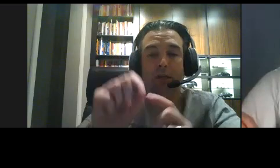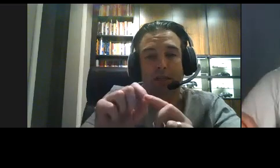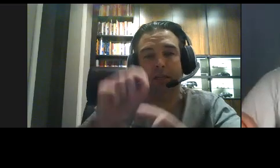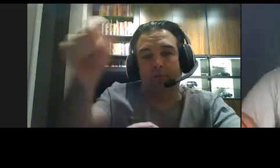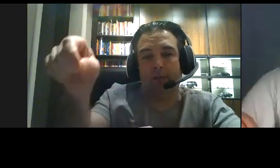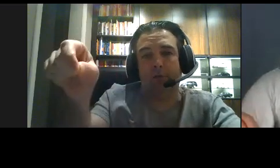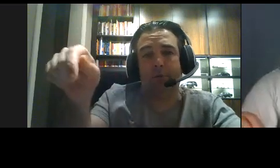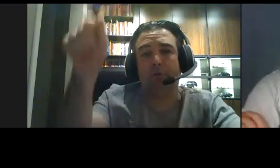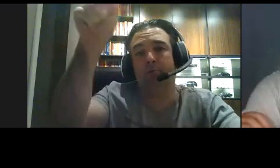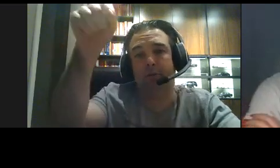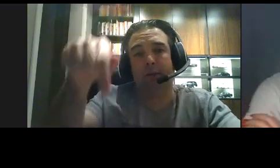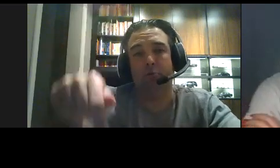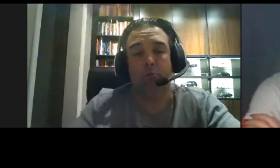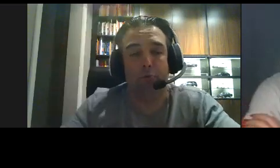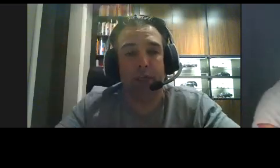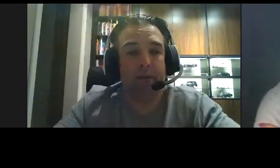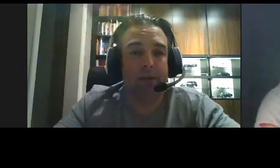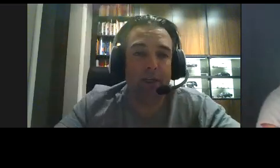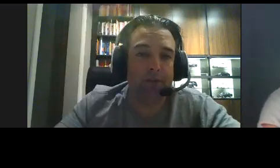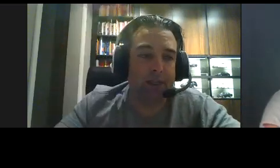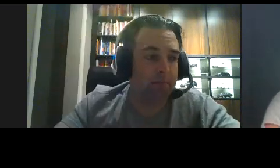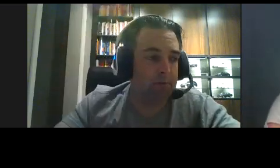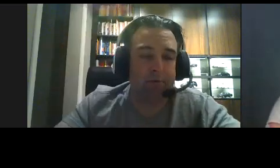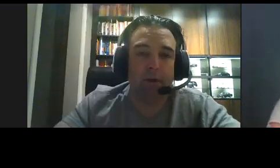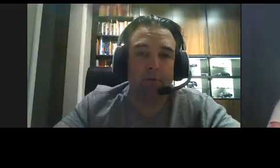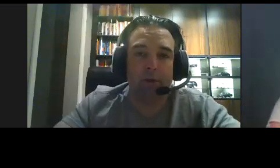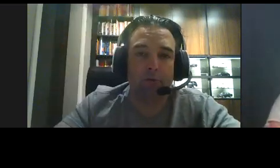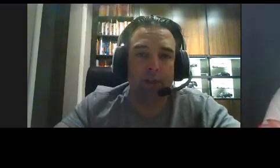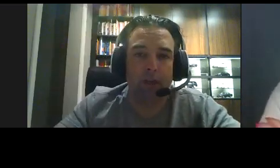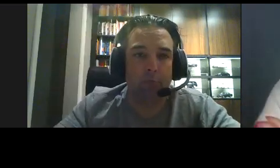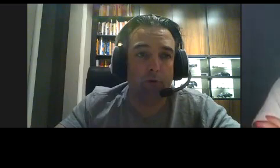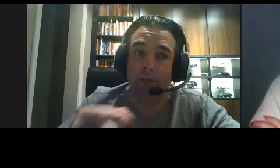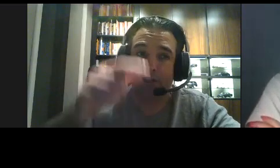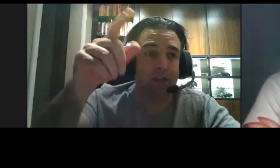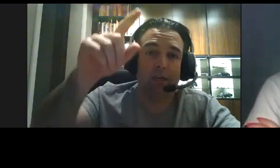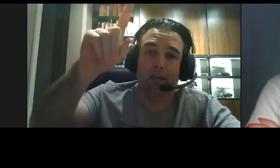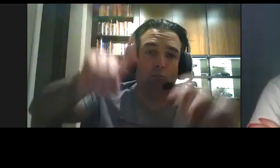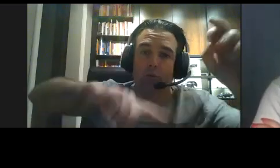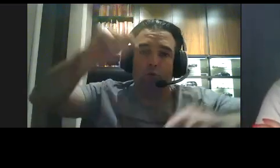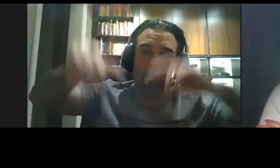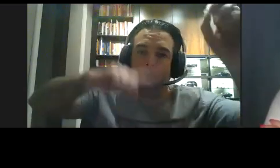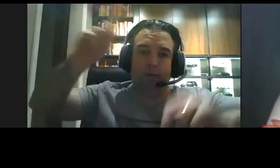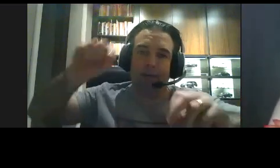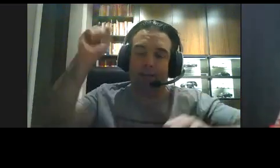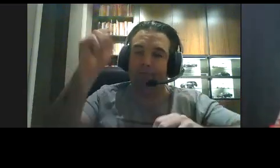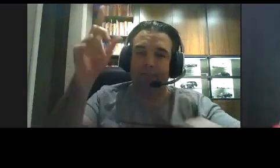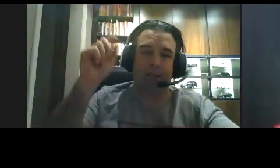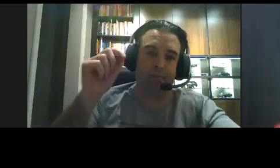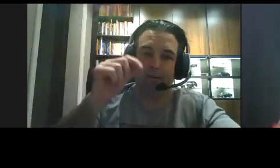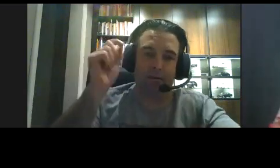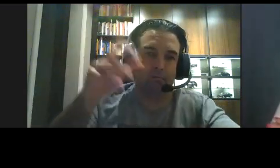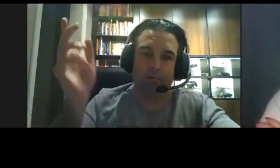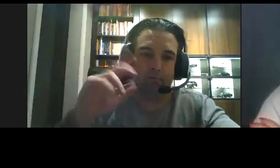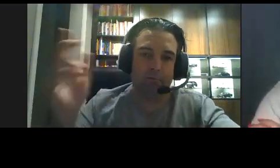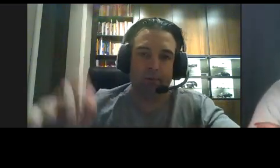vídeo. Daí eu faço o upload e mando lá no grupo. E amanhã a gente faz da mesma forma. Eu mando o link um pouco antes, que muda o link a cada vez que